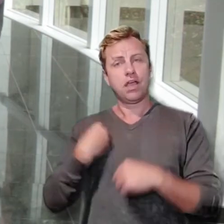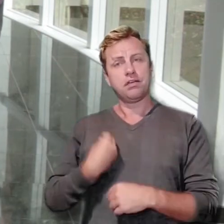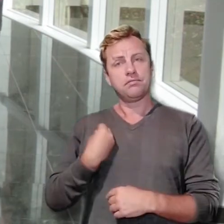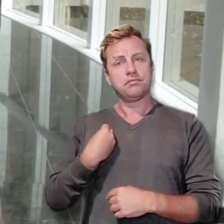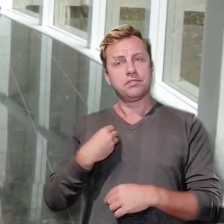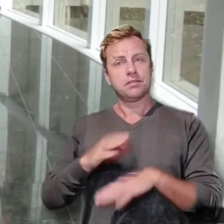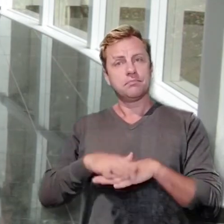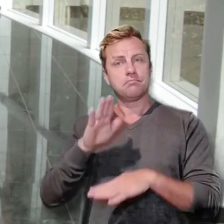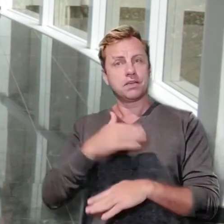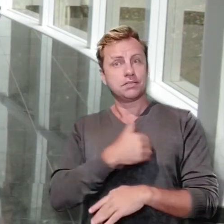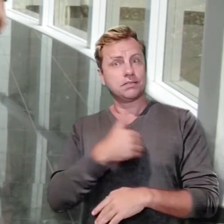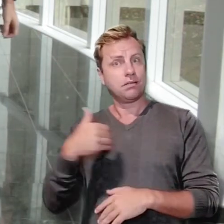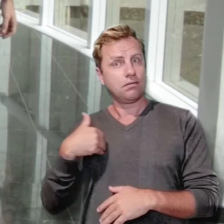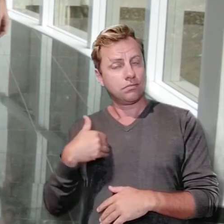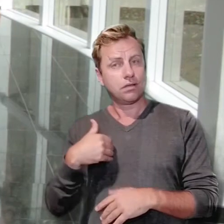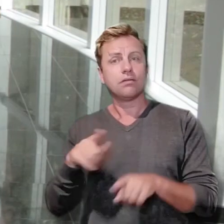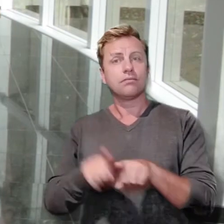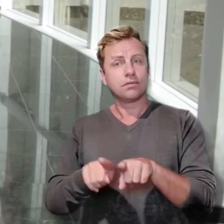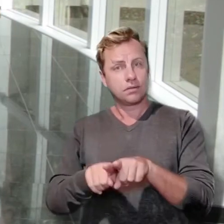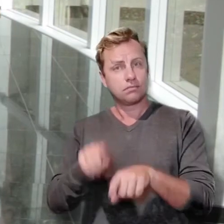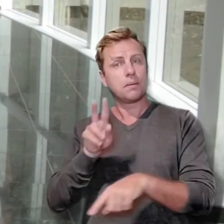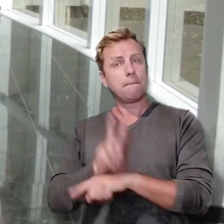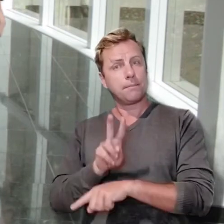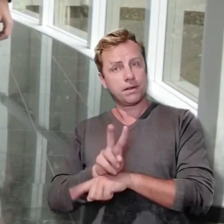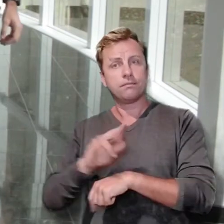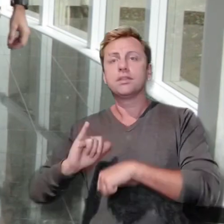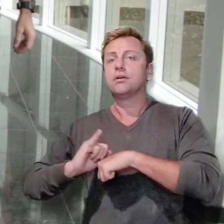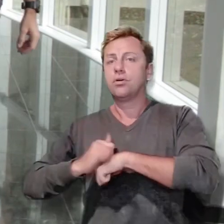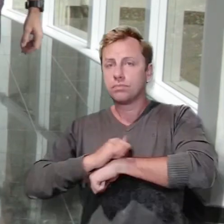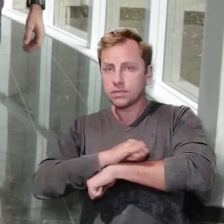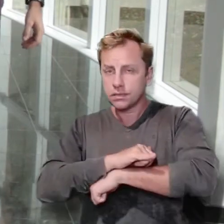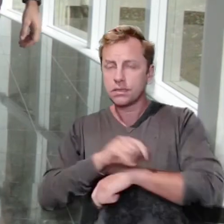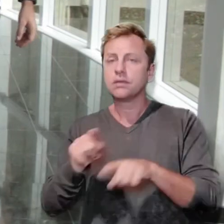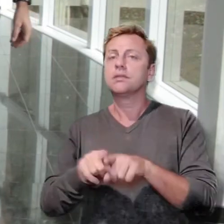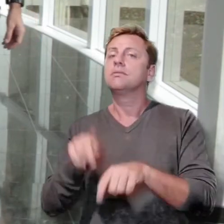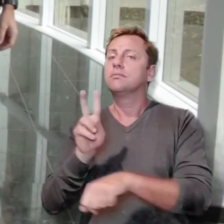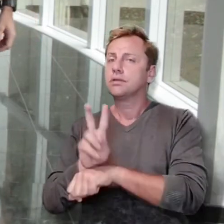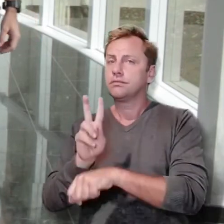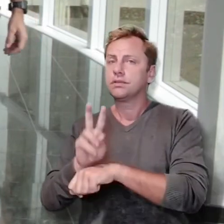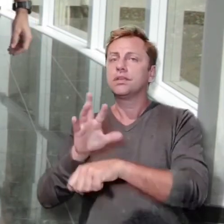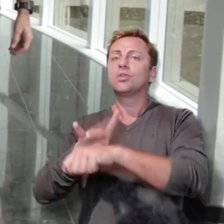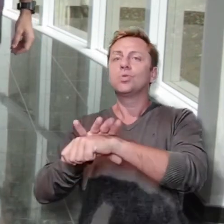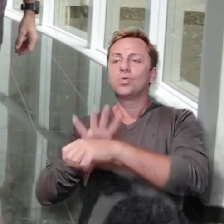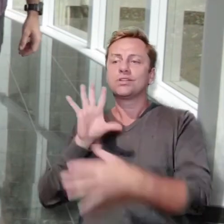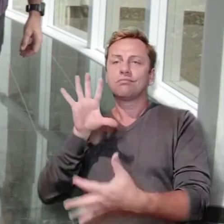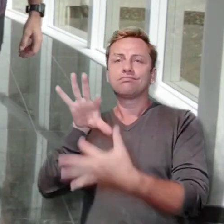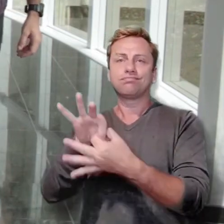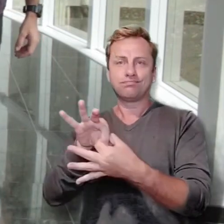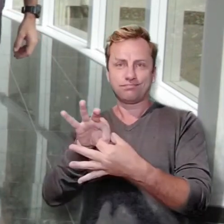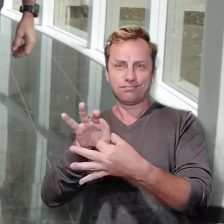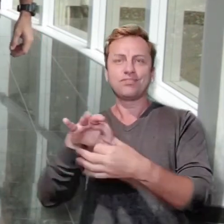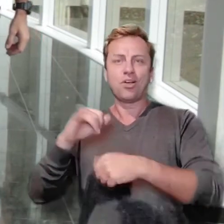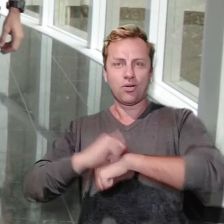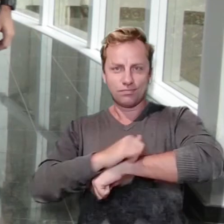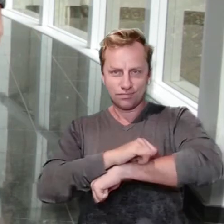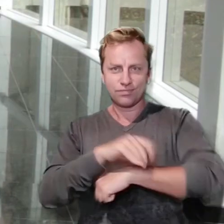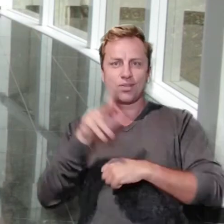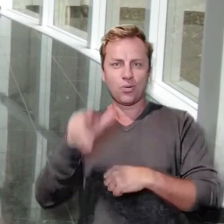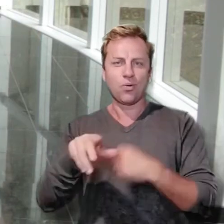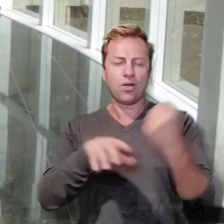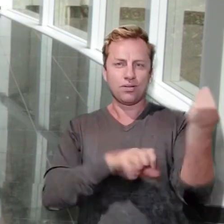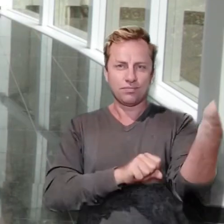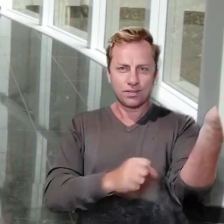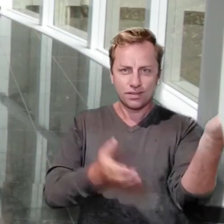a ter uma vida mais saudável e prevenir a obesidade e prevenir as doenças que estão associadas à obesidade, como